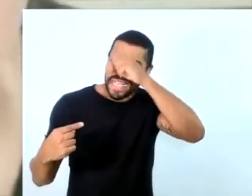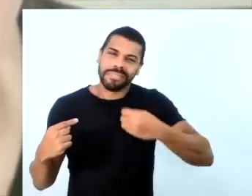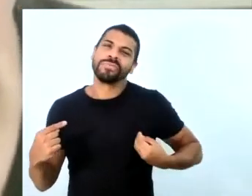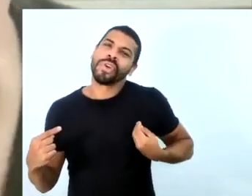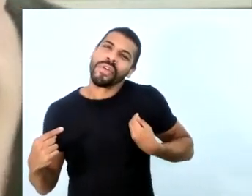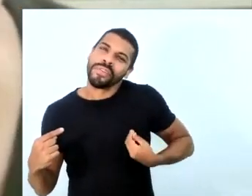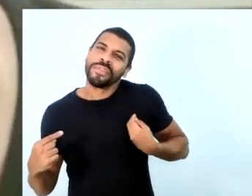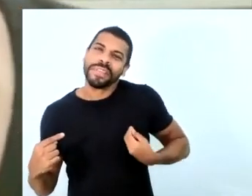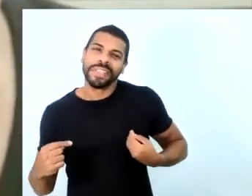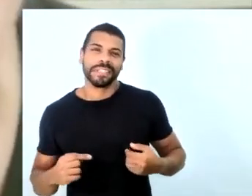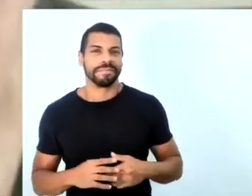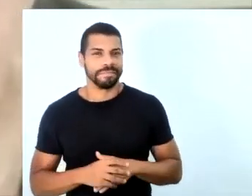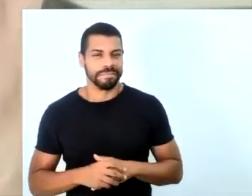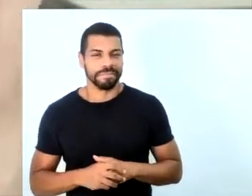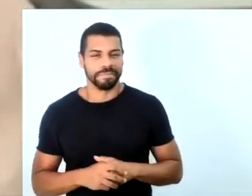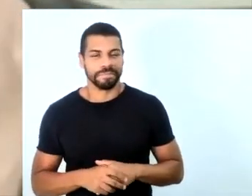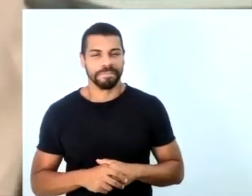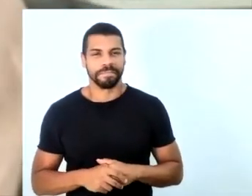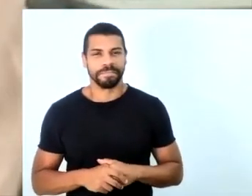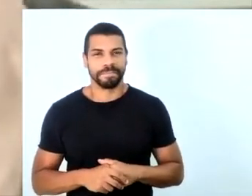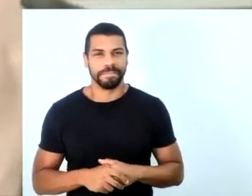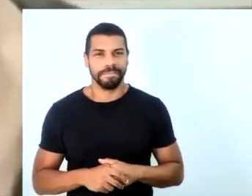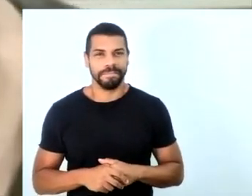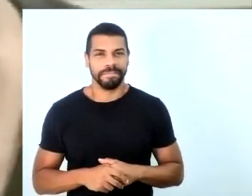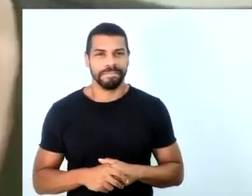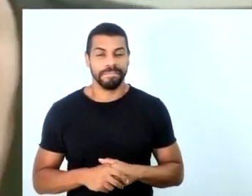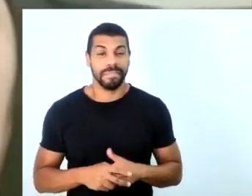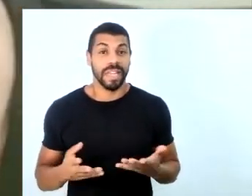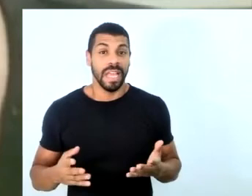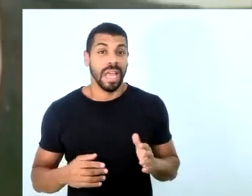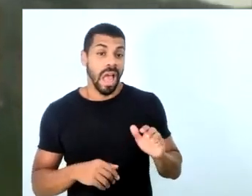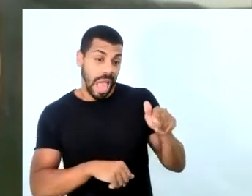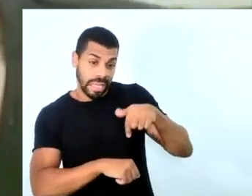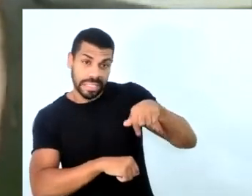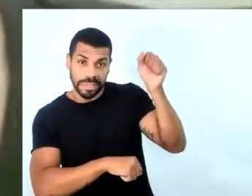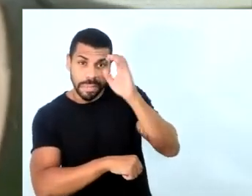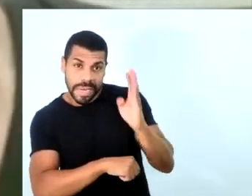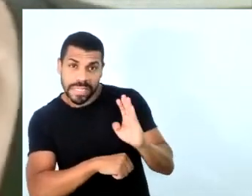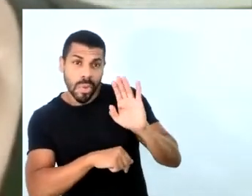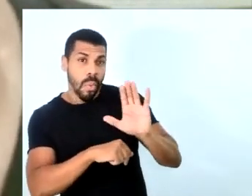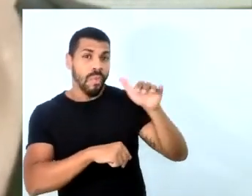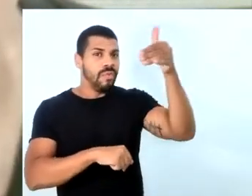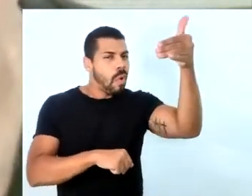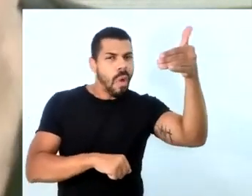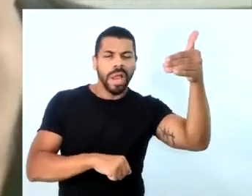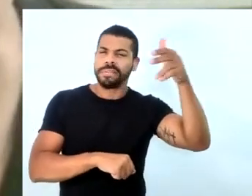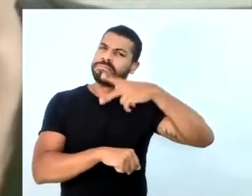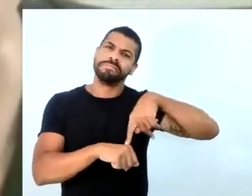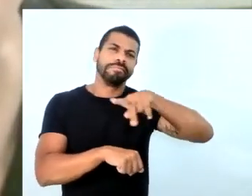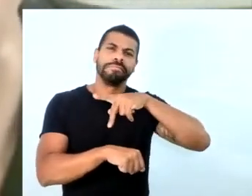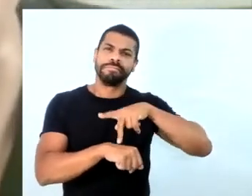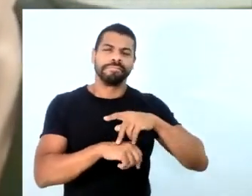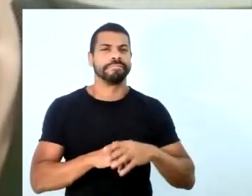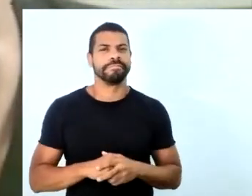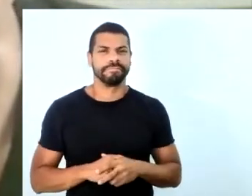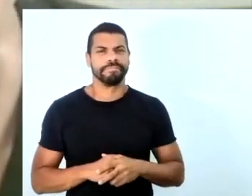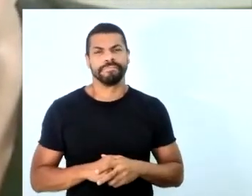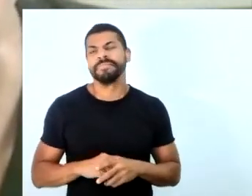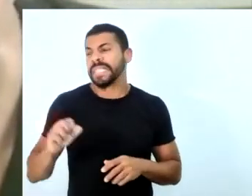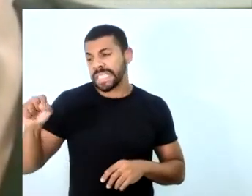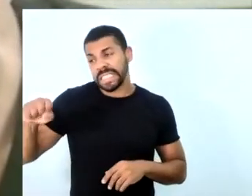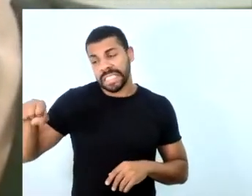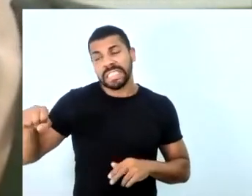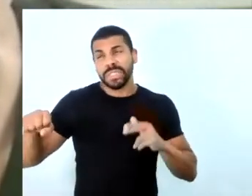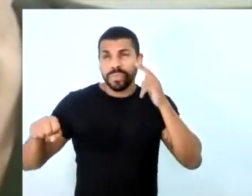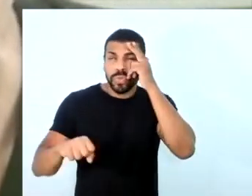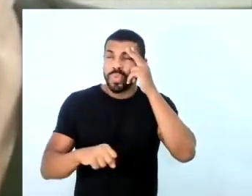para você, de realização, de alguma forma? Ou até fora do país, enfim, qualquer coisa. Acho que todo